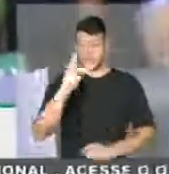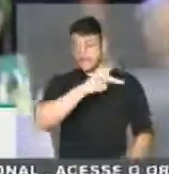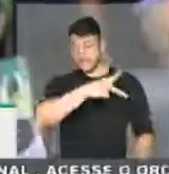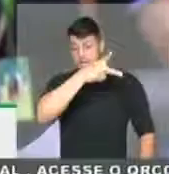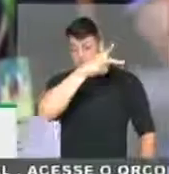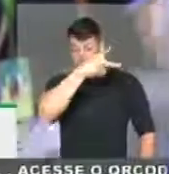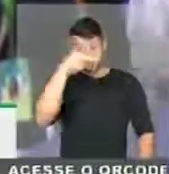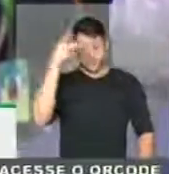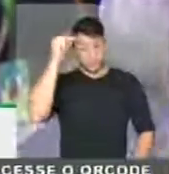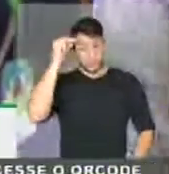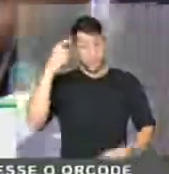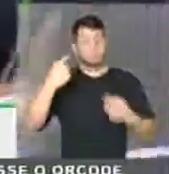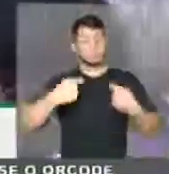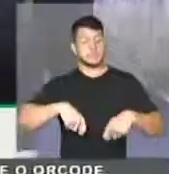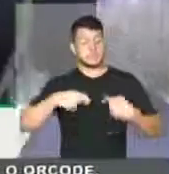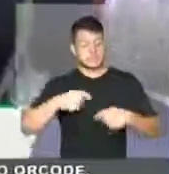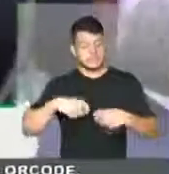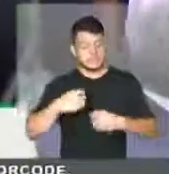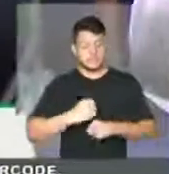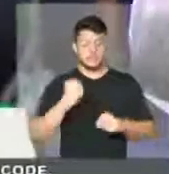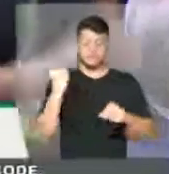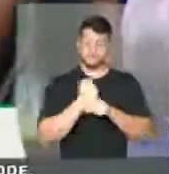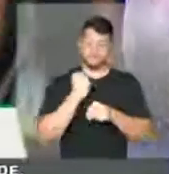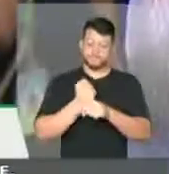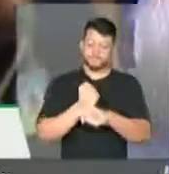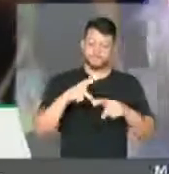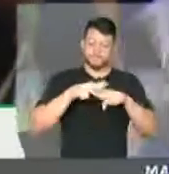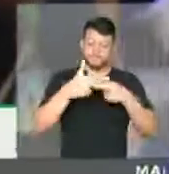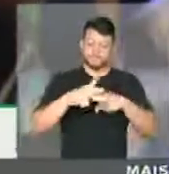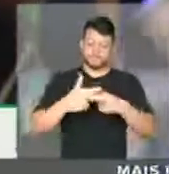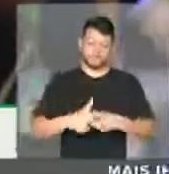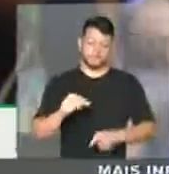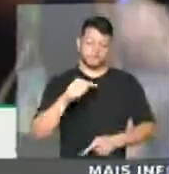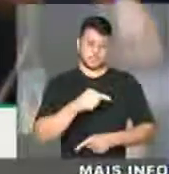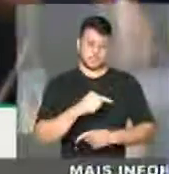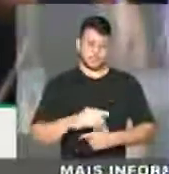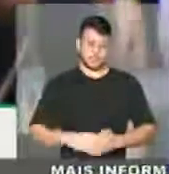infraestrutura que dê segurança a esse importante ambiente ecológico da minha cidade. Obrigado.